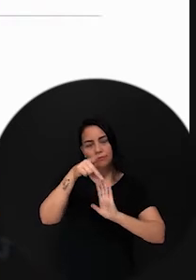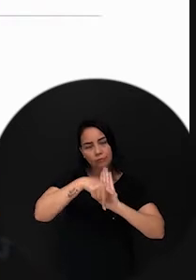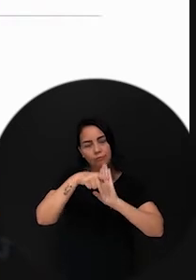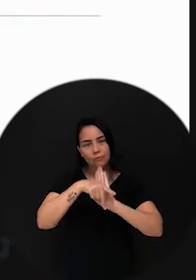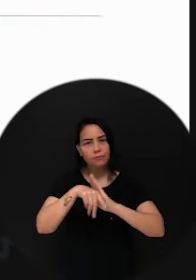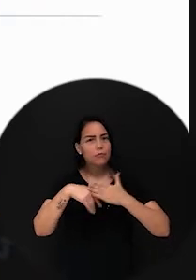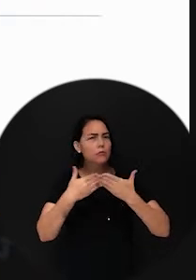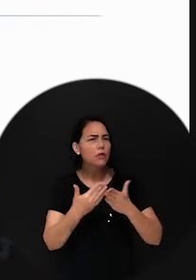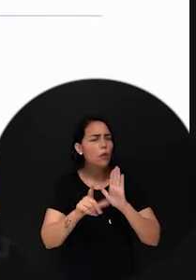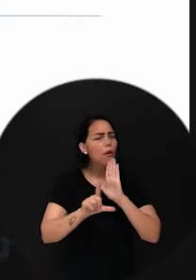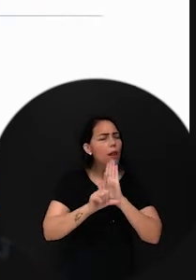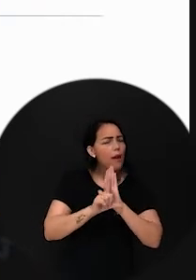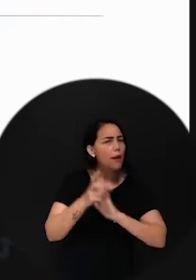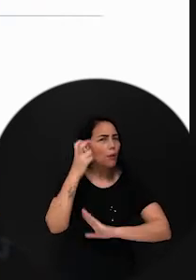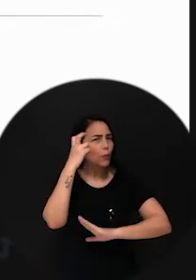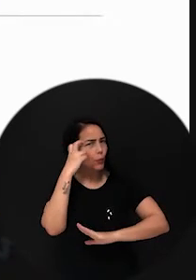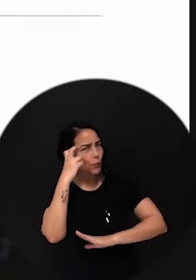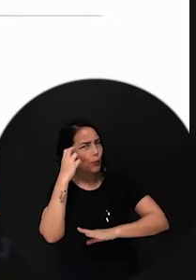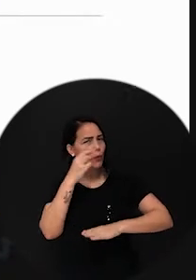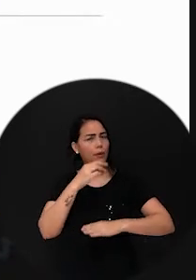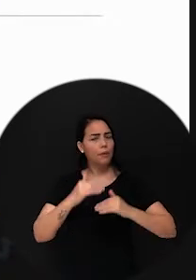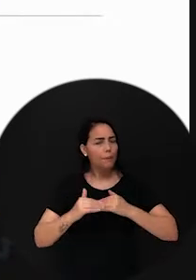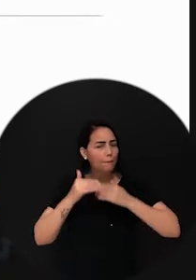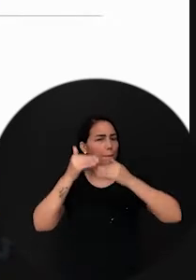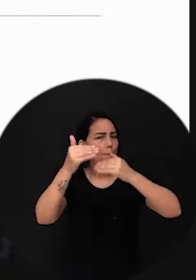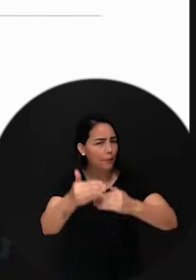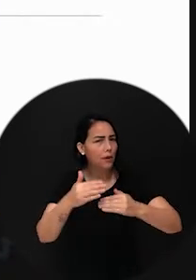do Turismo e do Governo Federal.